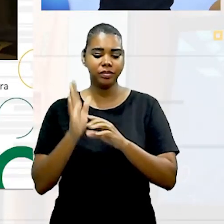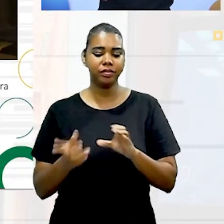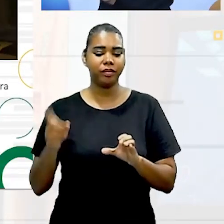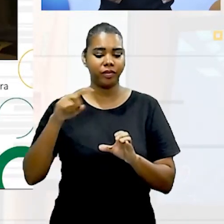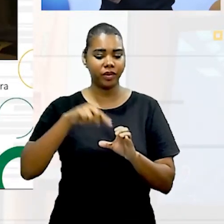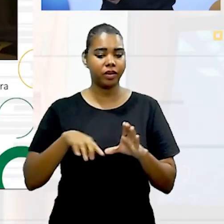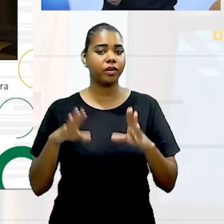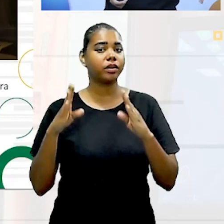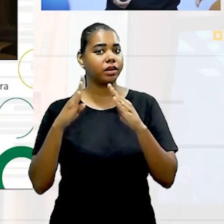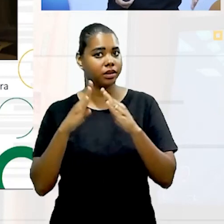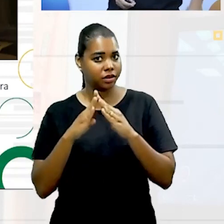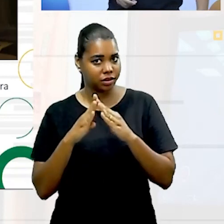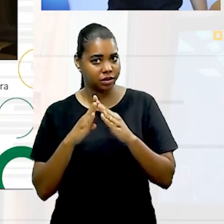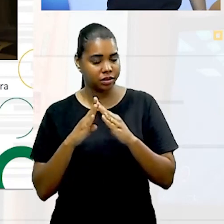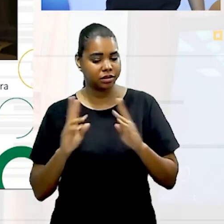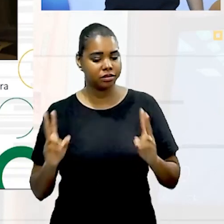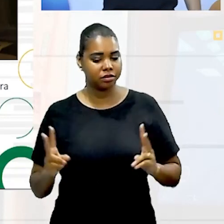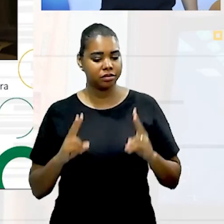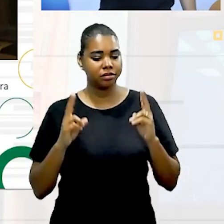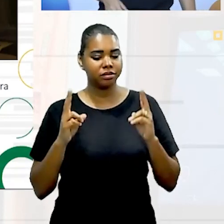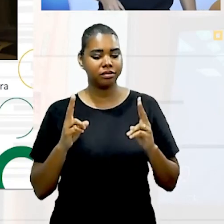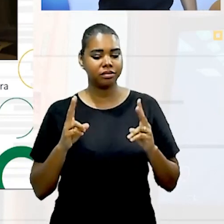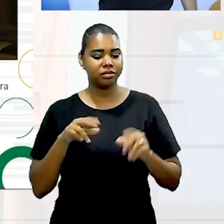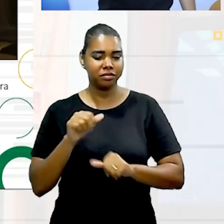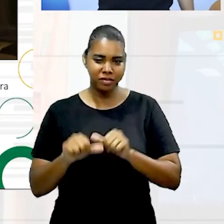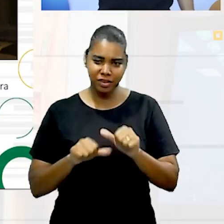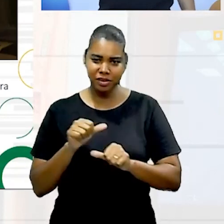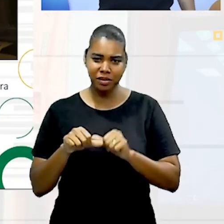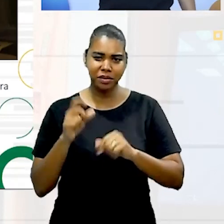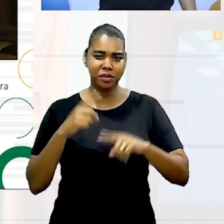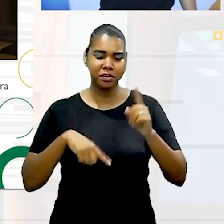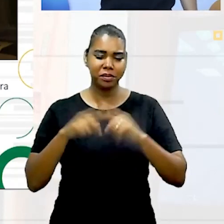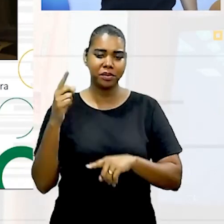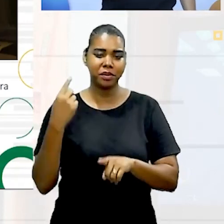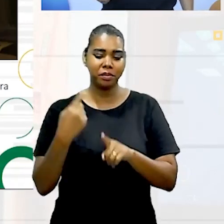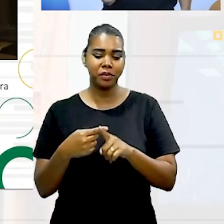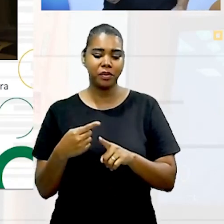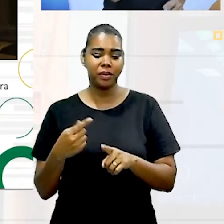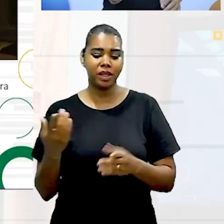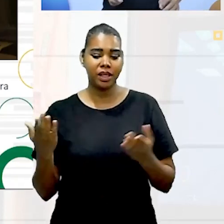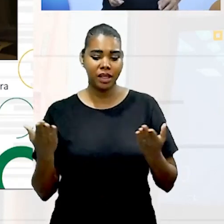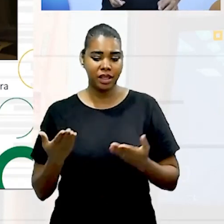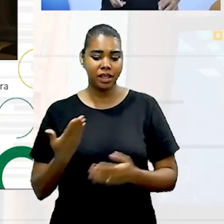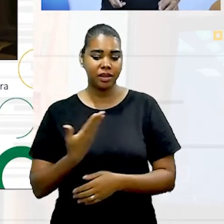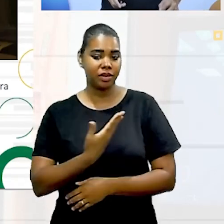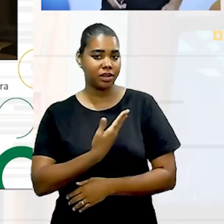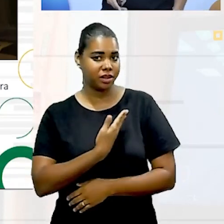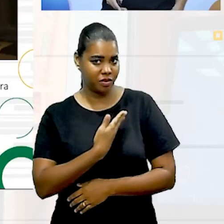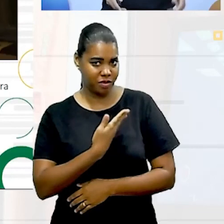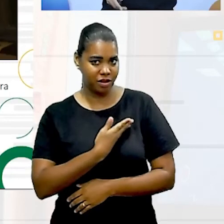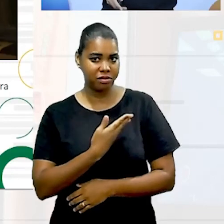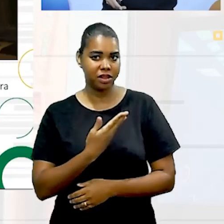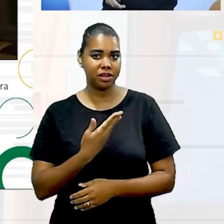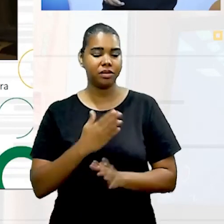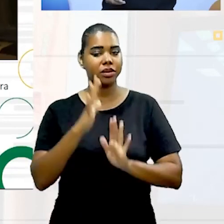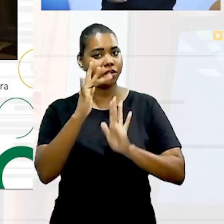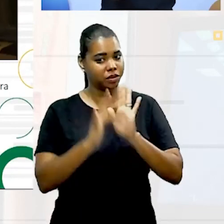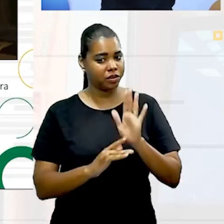sua casa depois da aventura, mas mudado, porque dessa vez ele tem um amigo. Isso é o que o roteiro faz.